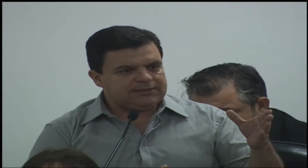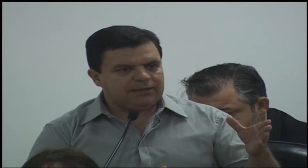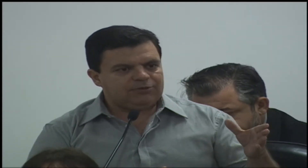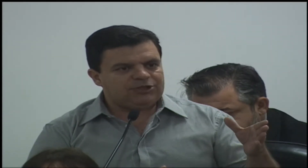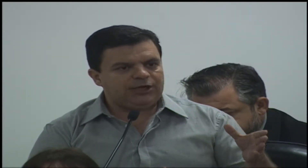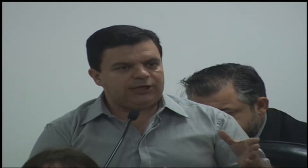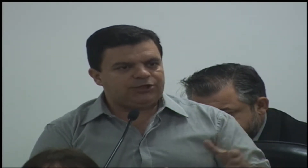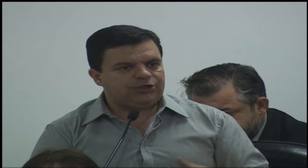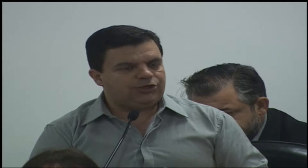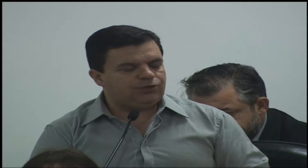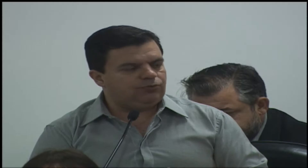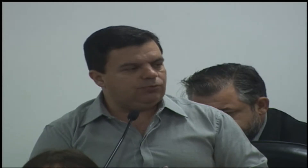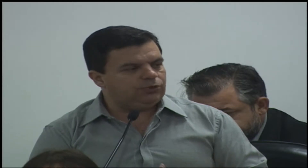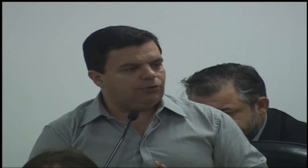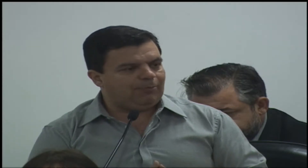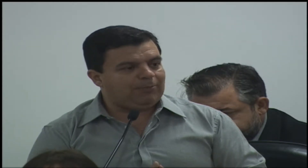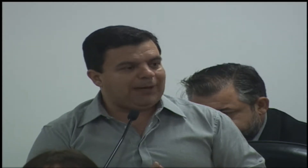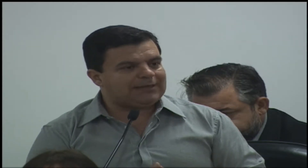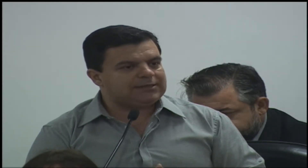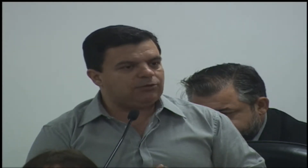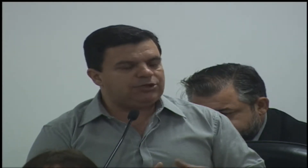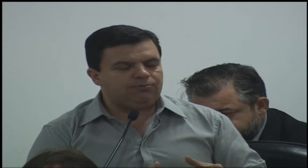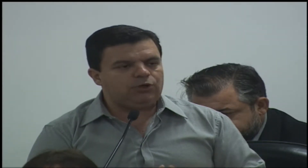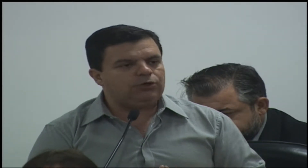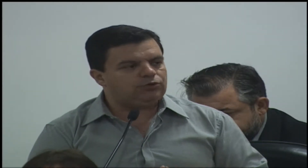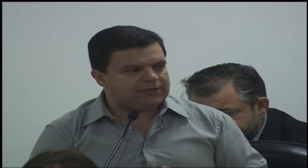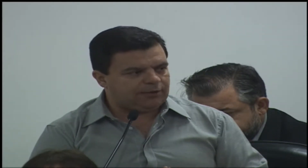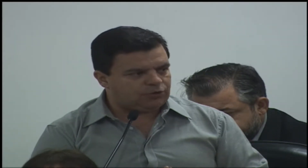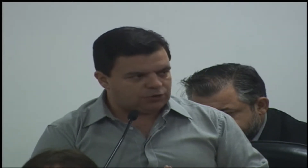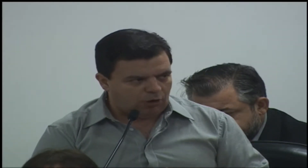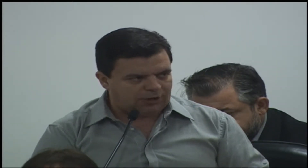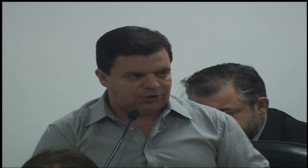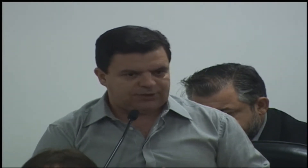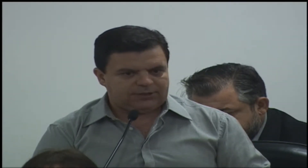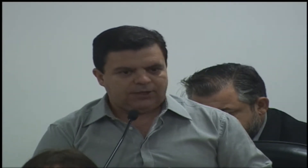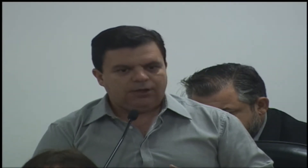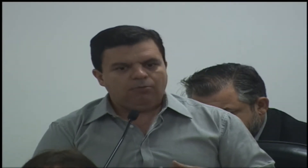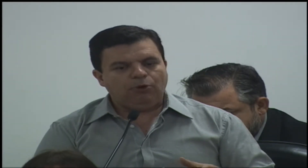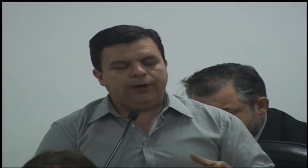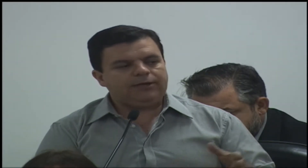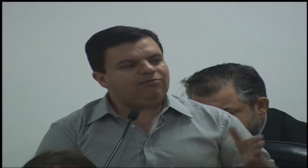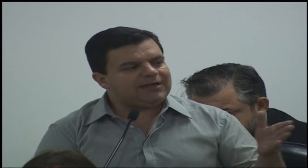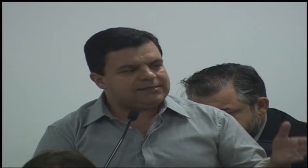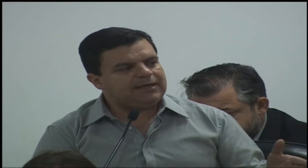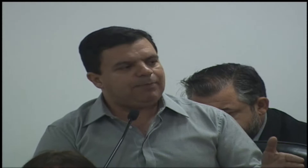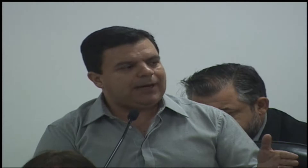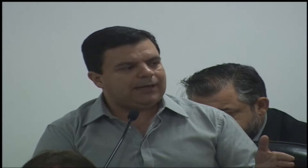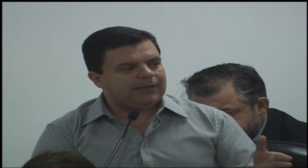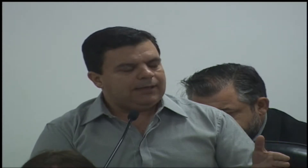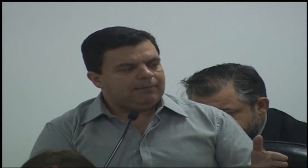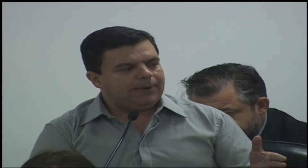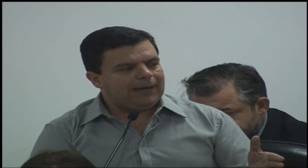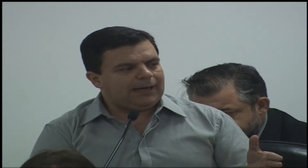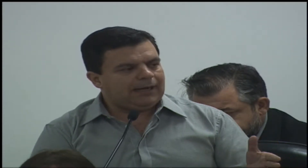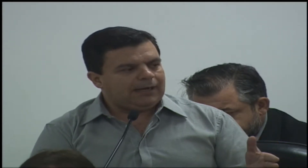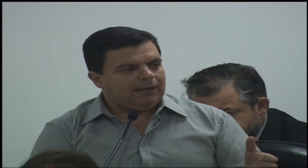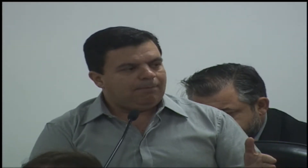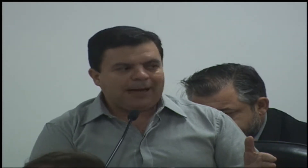consegui. Mas hoje, que está mais calmo, eu quero até explanar melhor. O que está faltando